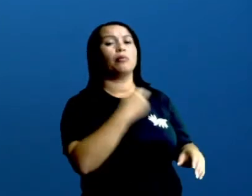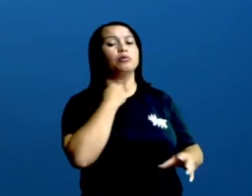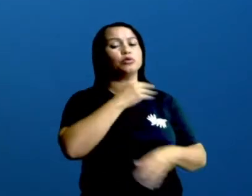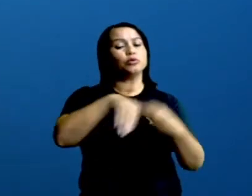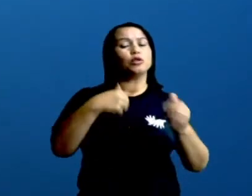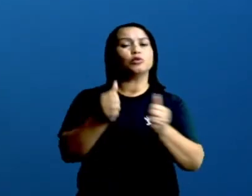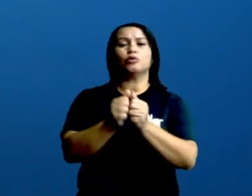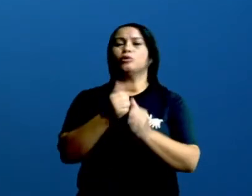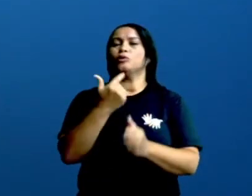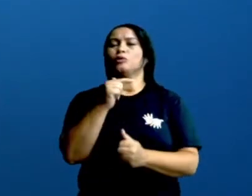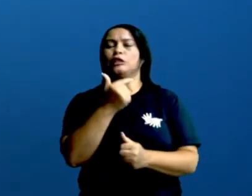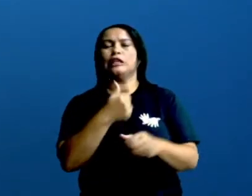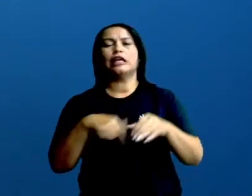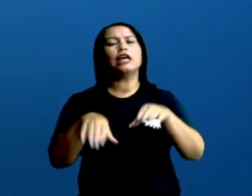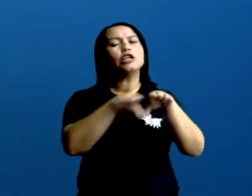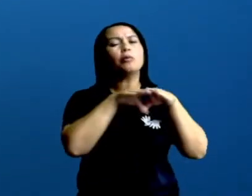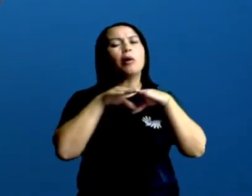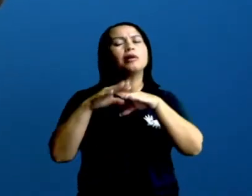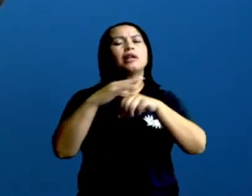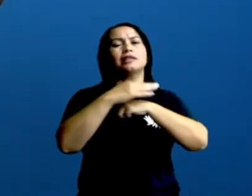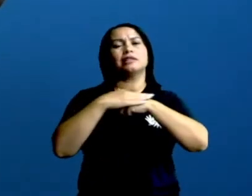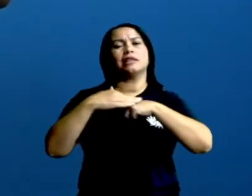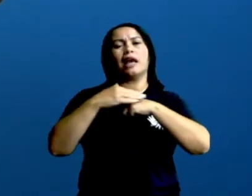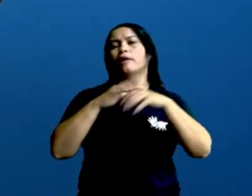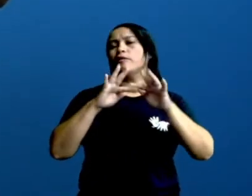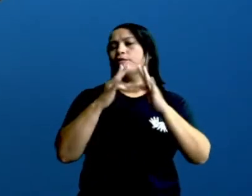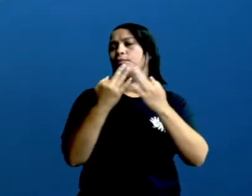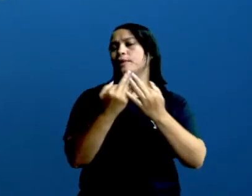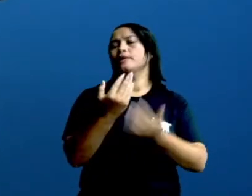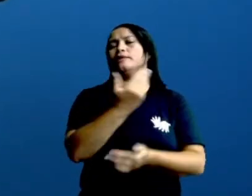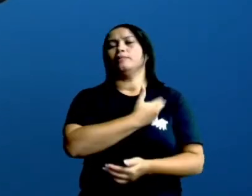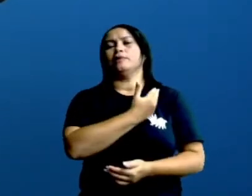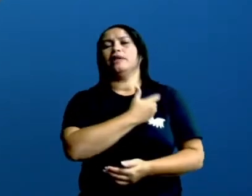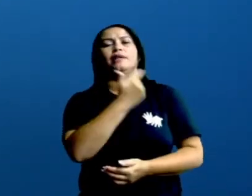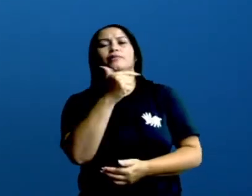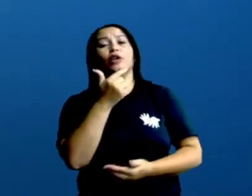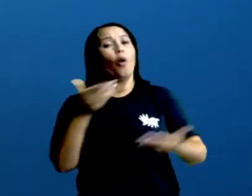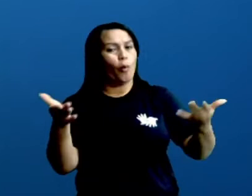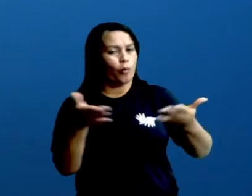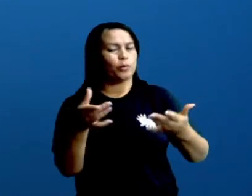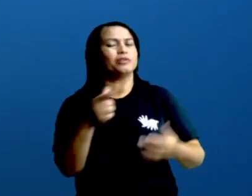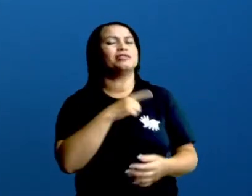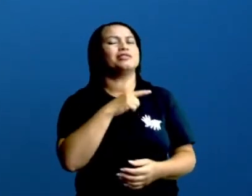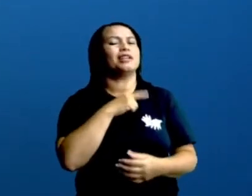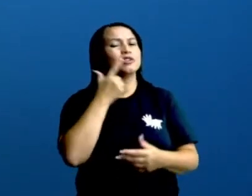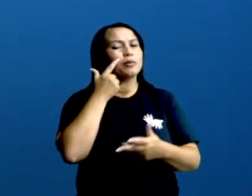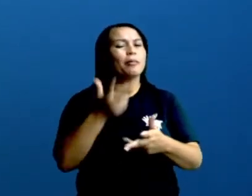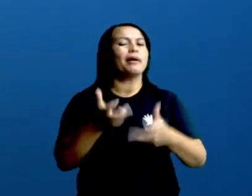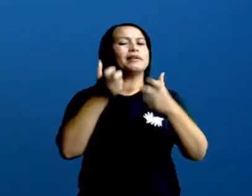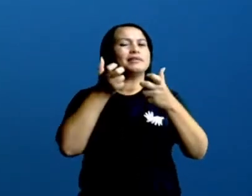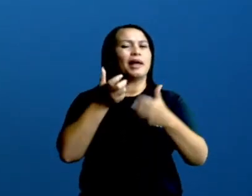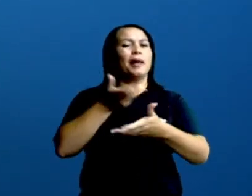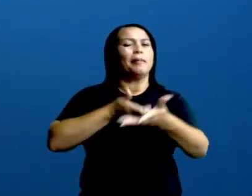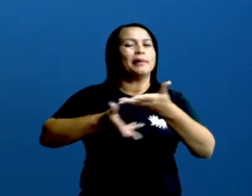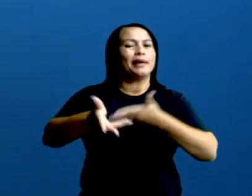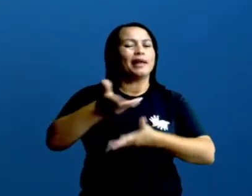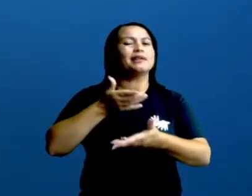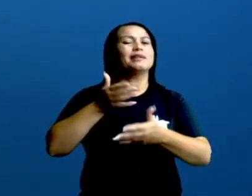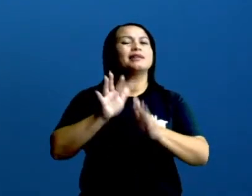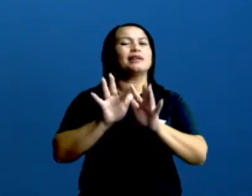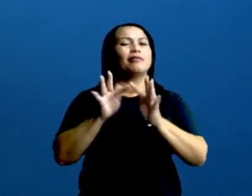esse cuidado, essa igualdade, esse carinho familiar, de amizade que hoje em dia a gente percebe entre os pais e os filhos,